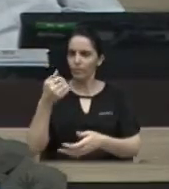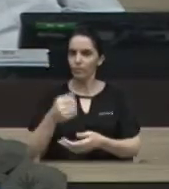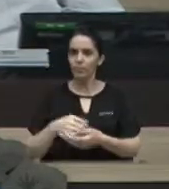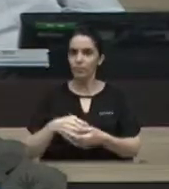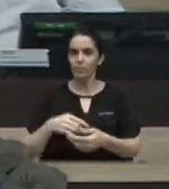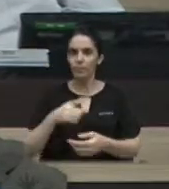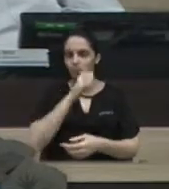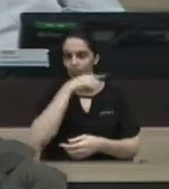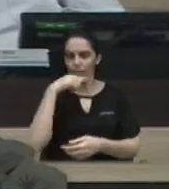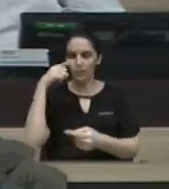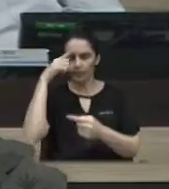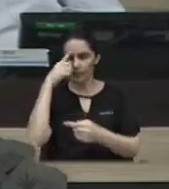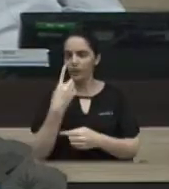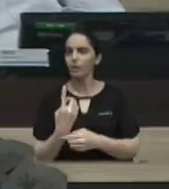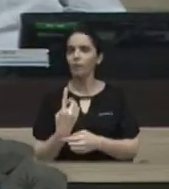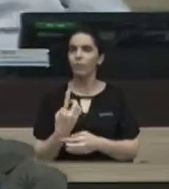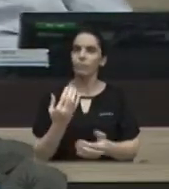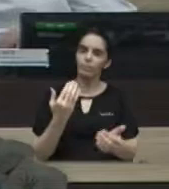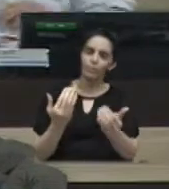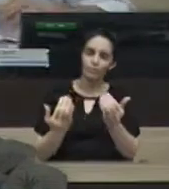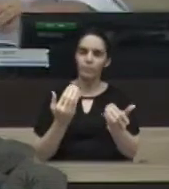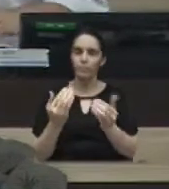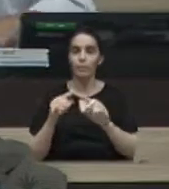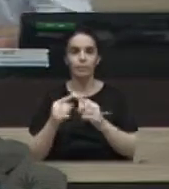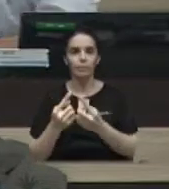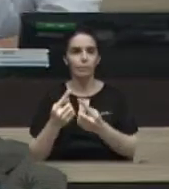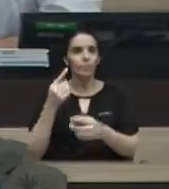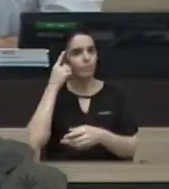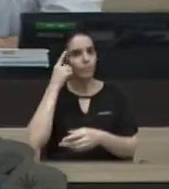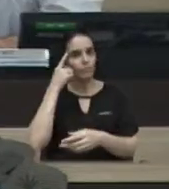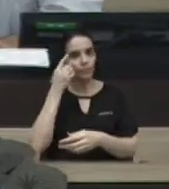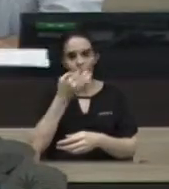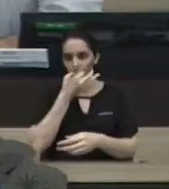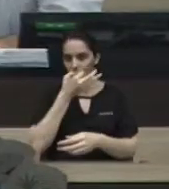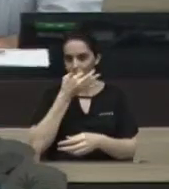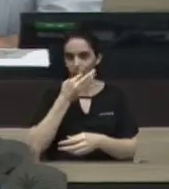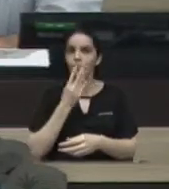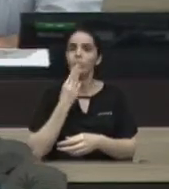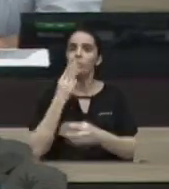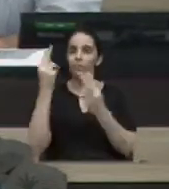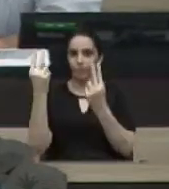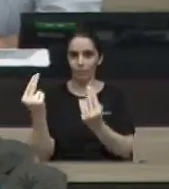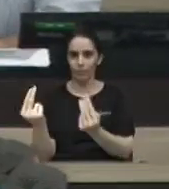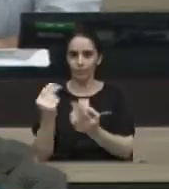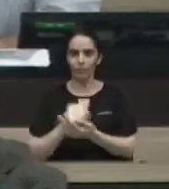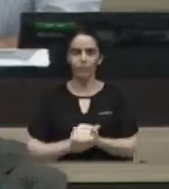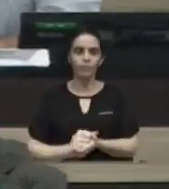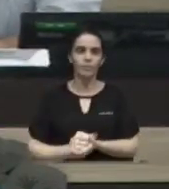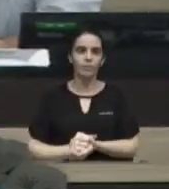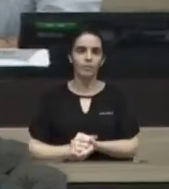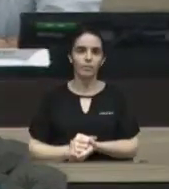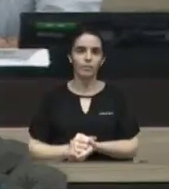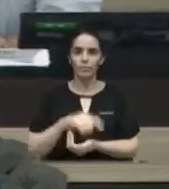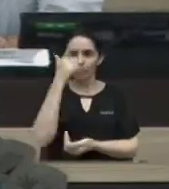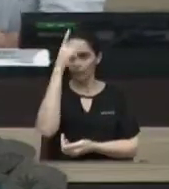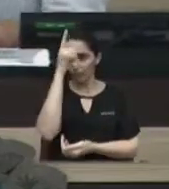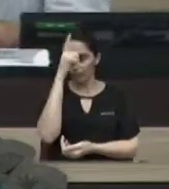mas resolvi acompanhar o meu colega de bancada. Muito obrigada. Lemão da Jeová